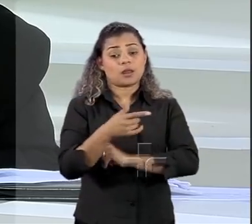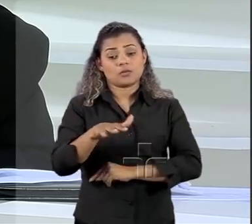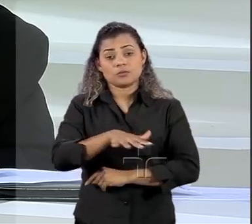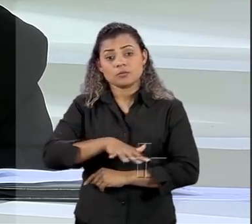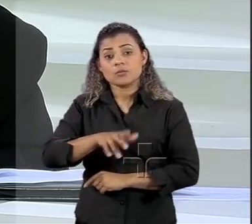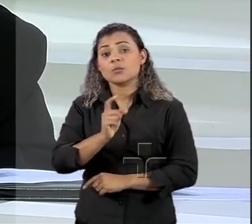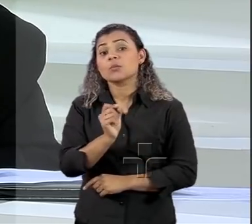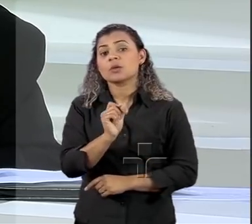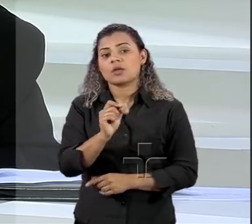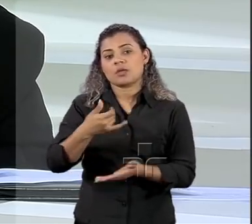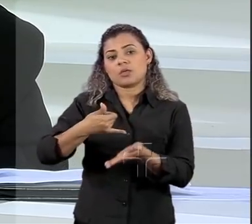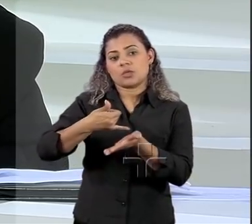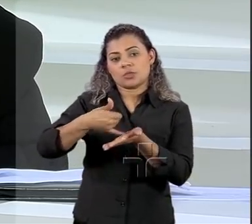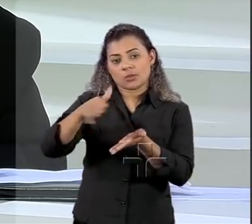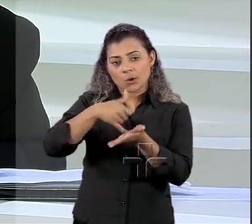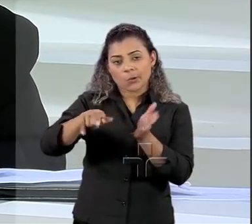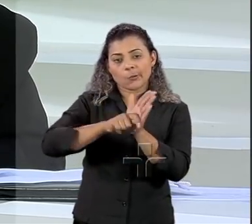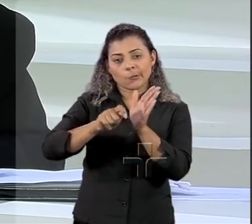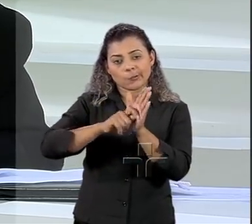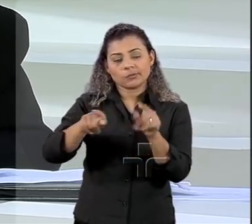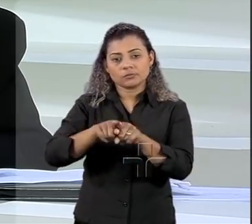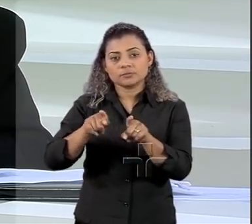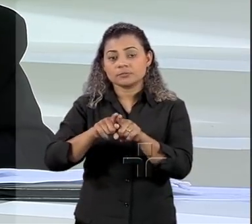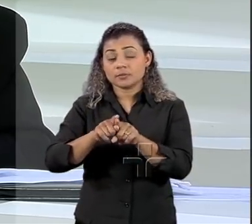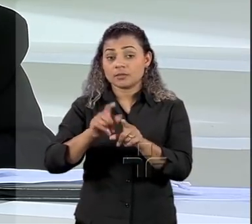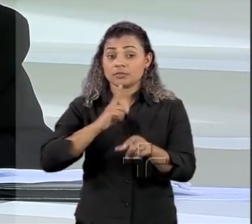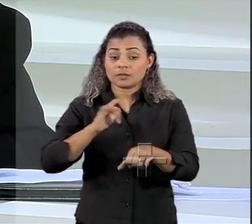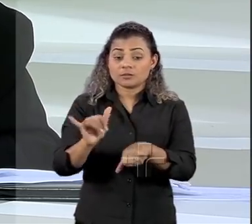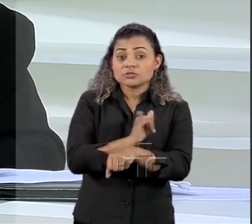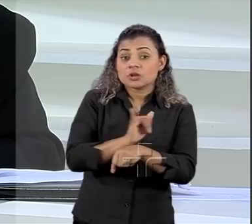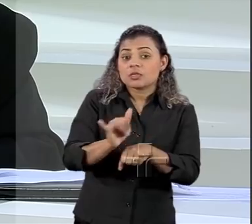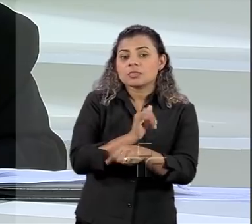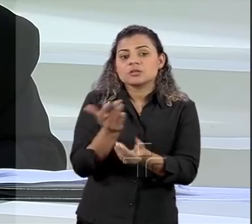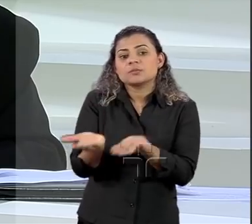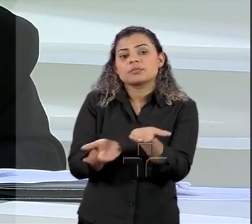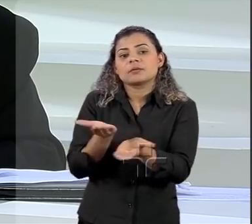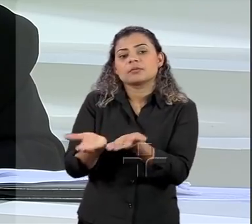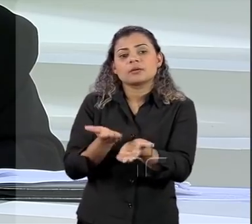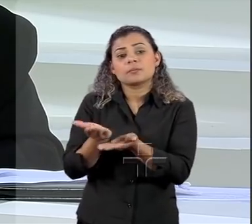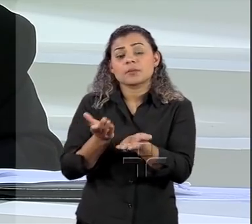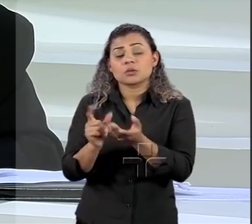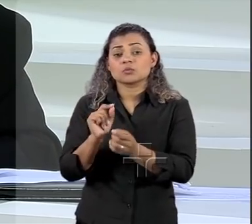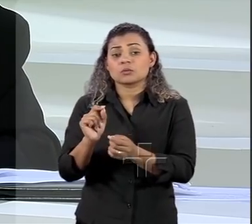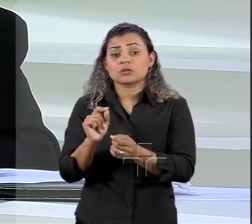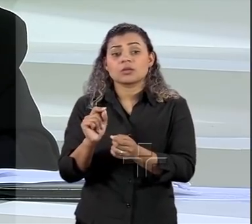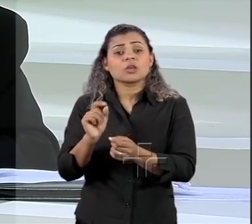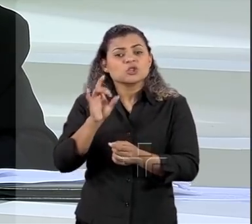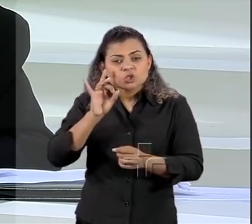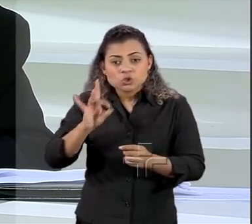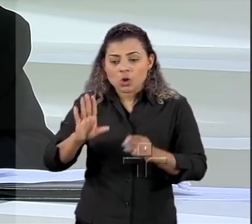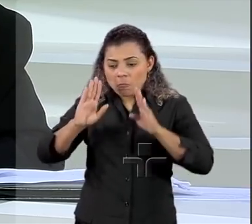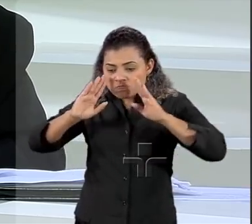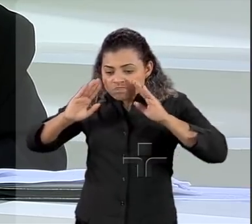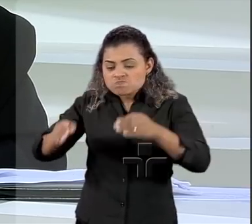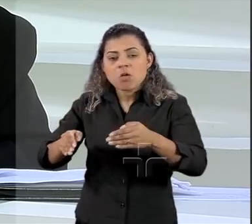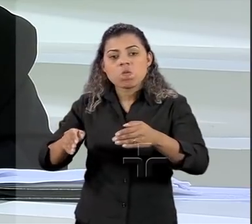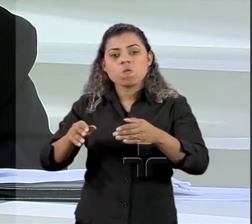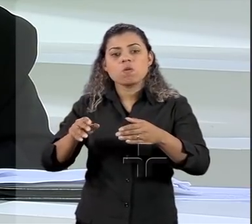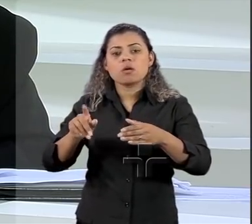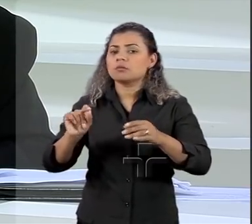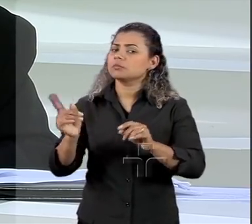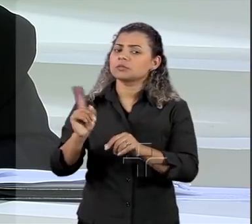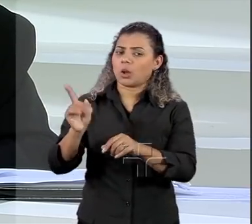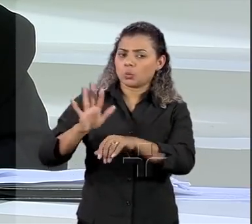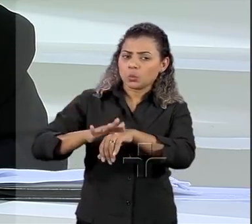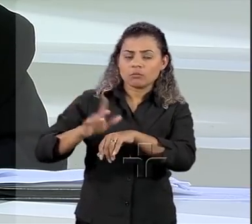uma posição do presidente Álvaro Dias, e as estratégias para o tratamento que não devem se basear só na redução de danos, mas também